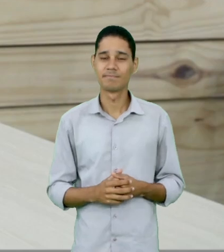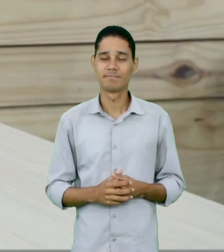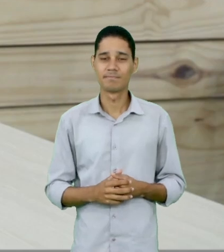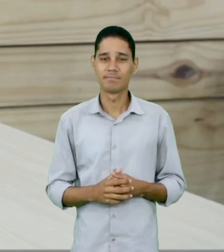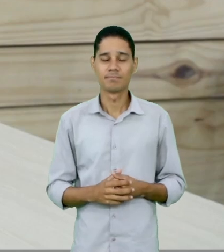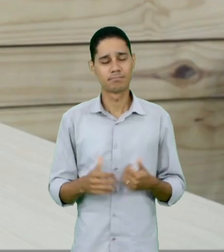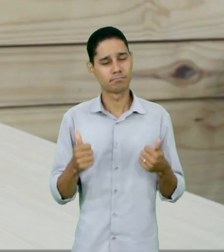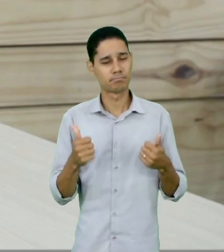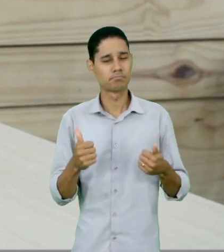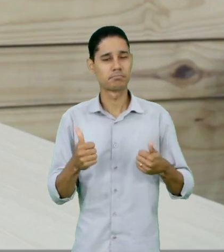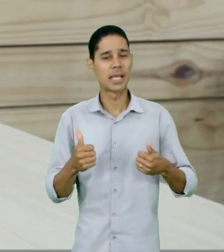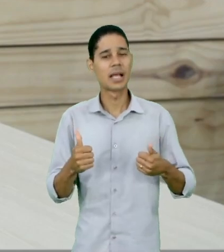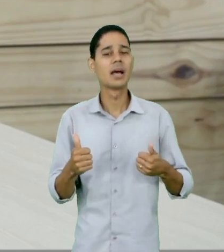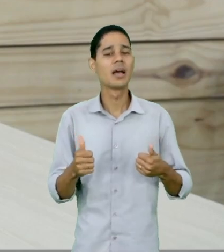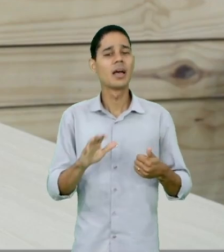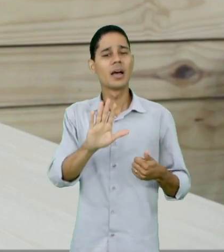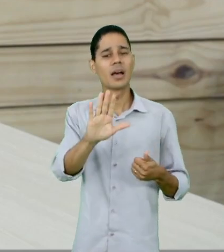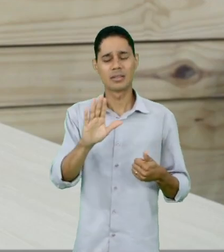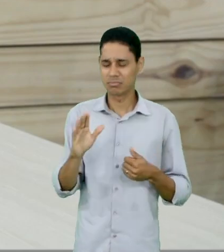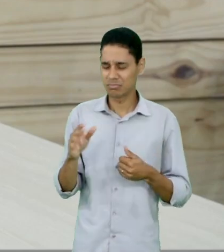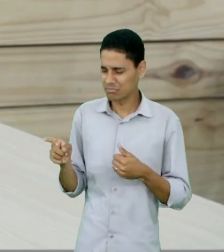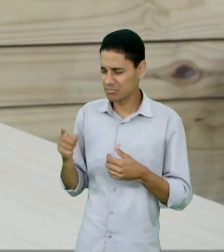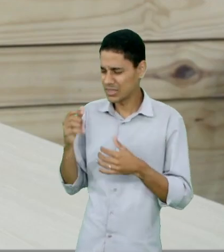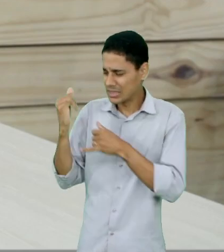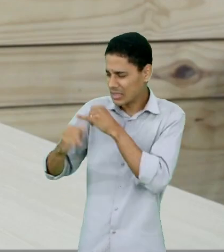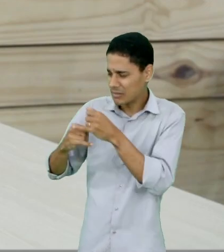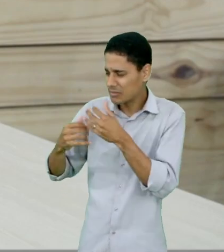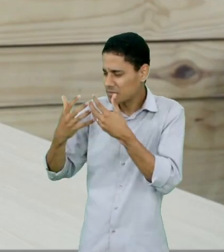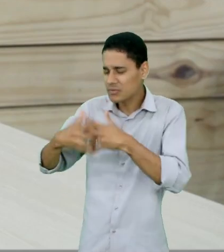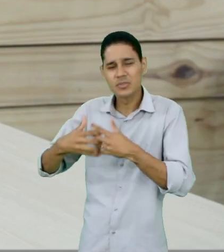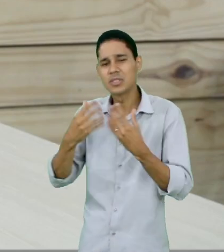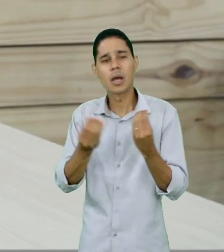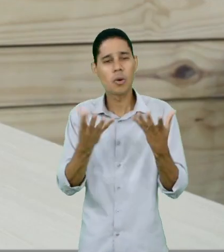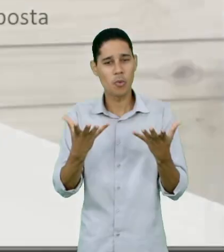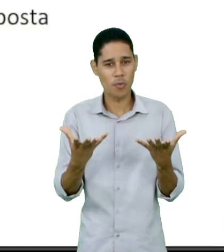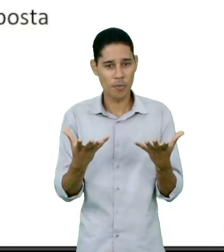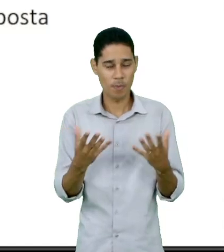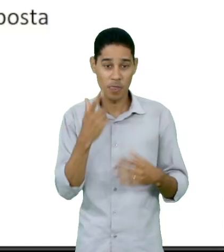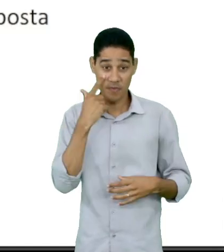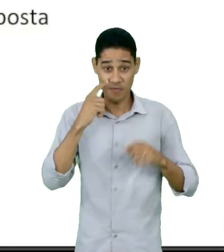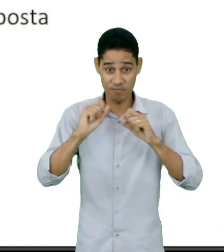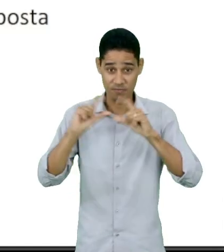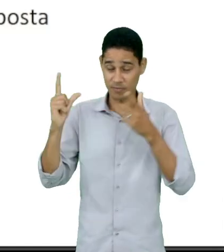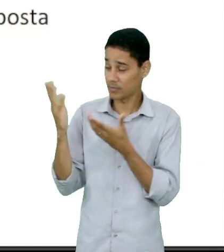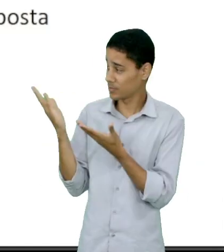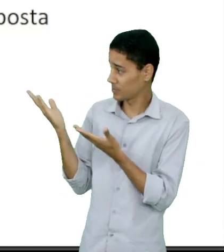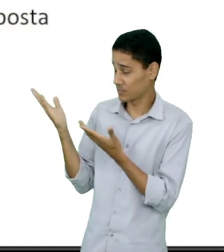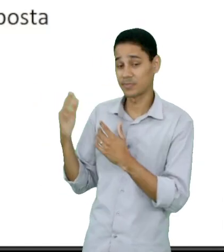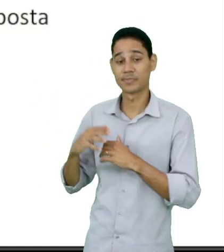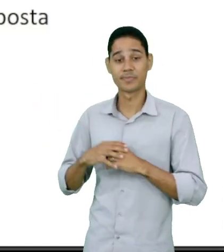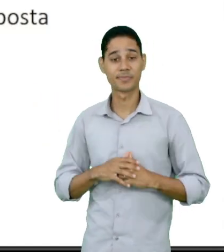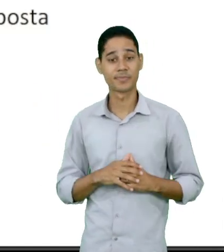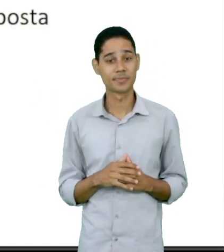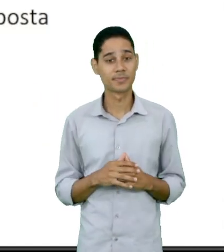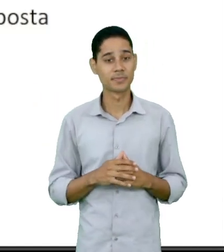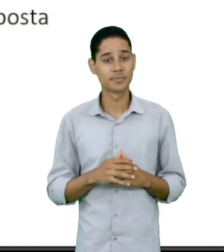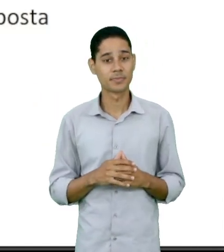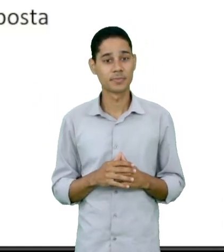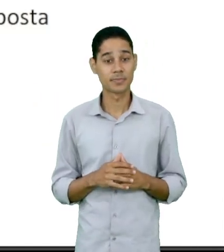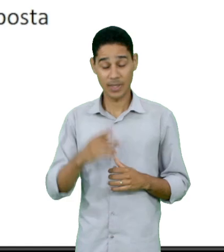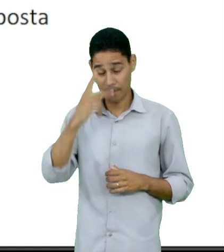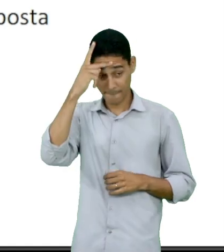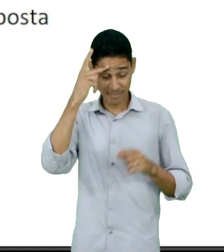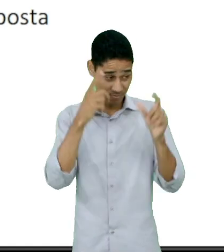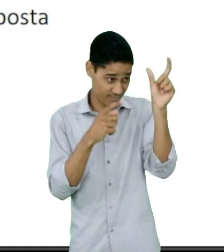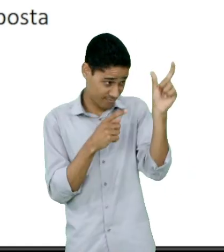Beleza, mas como é que a web funciona mesmo, professor? A gente tem no slide aí, está aparecendo para você, a gente tem um cliente,